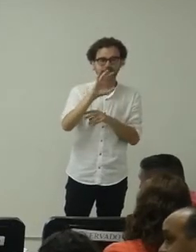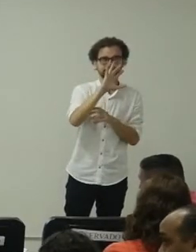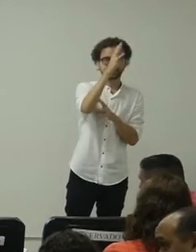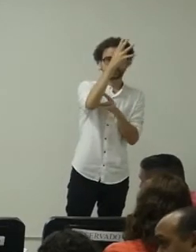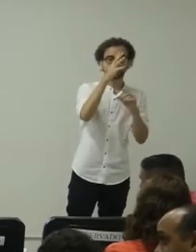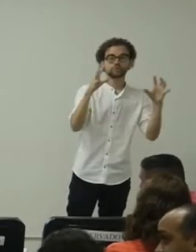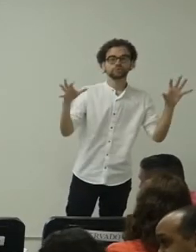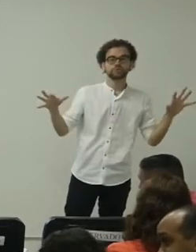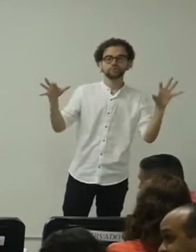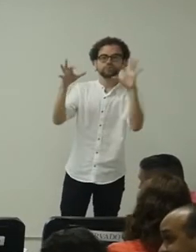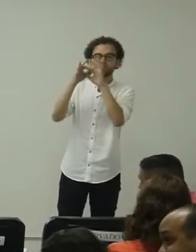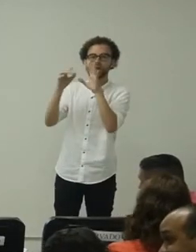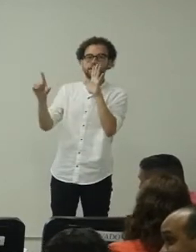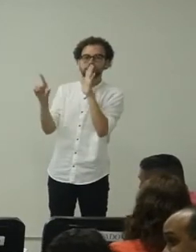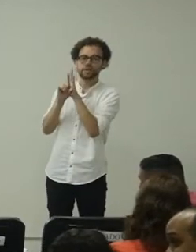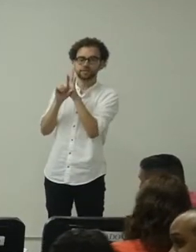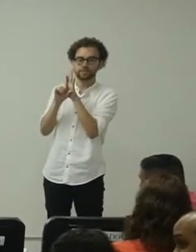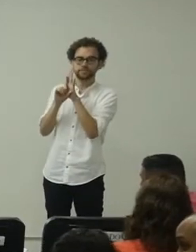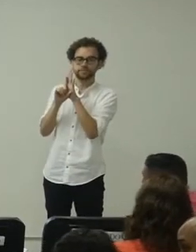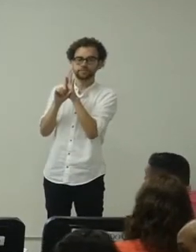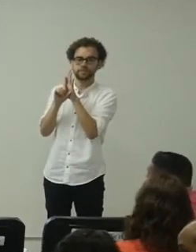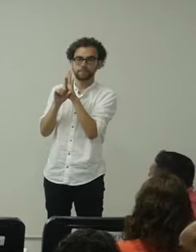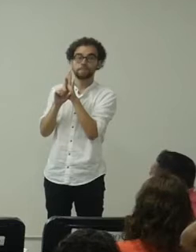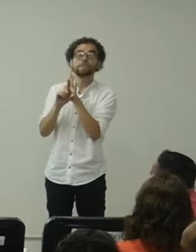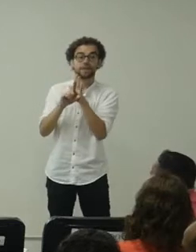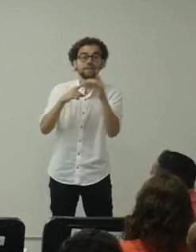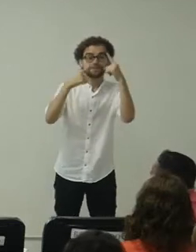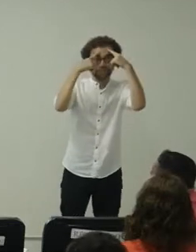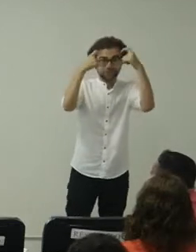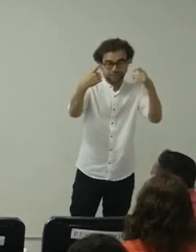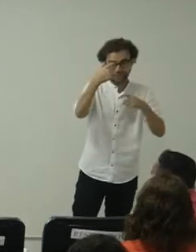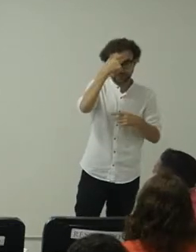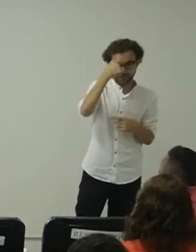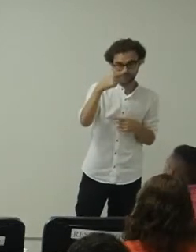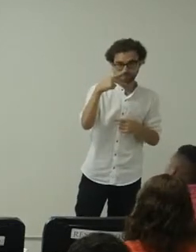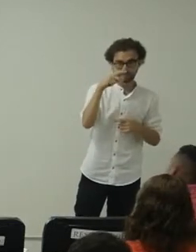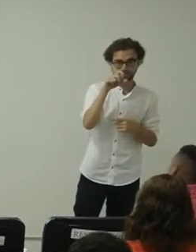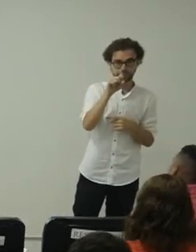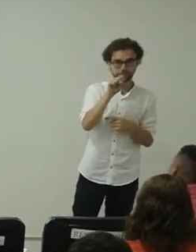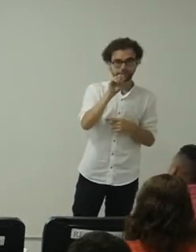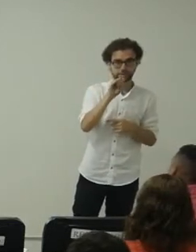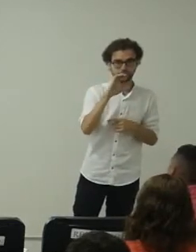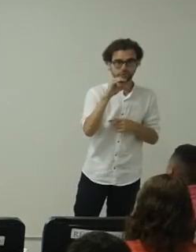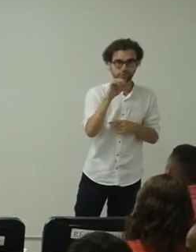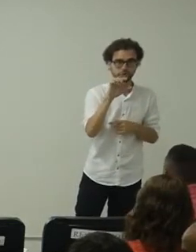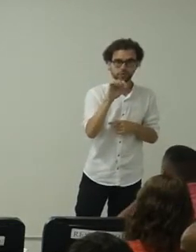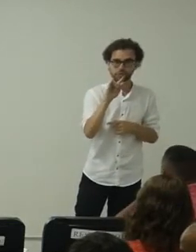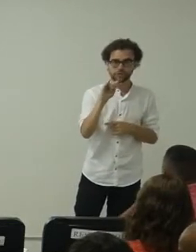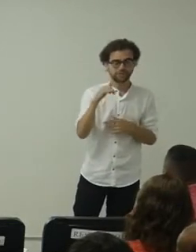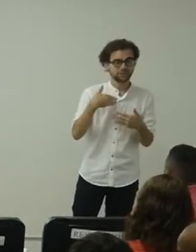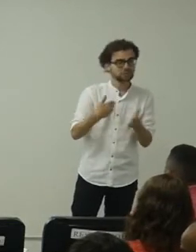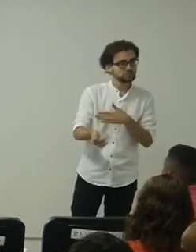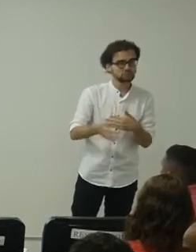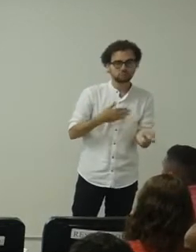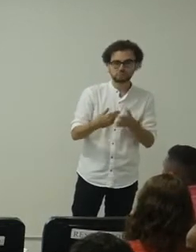casos e já com a legislação. Violência psicológica é exatamente isso, é